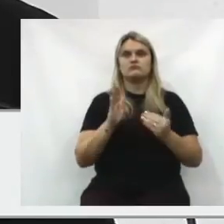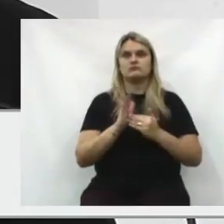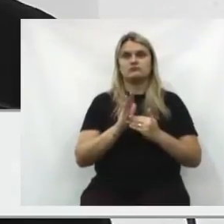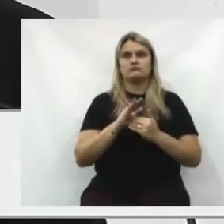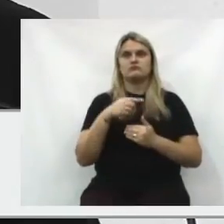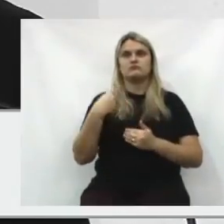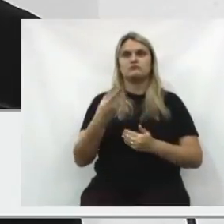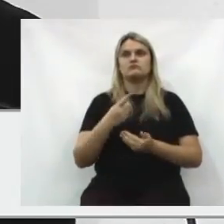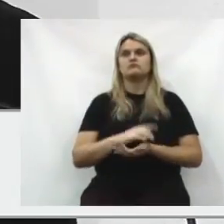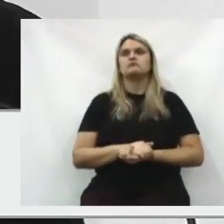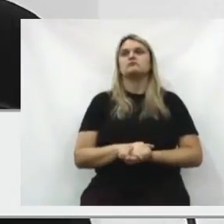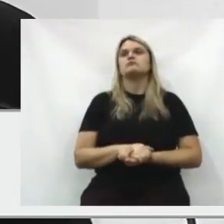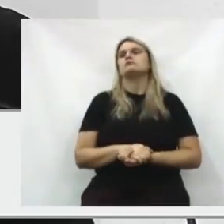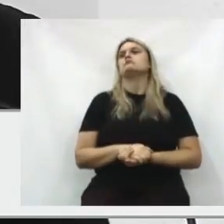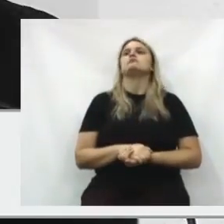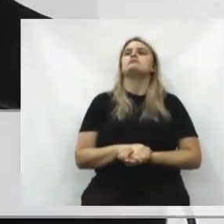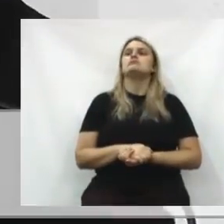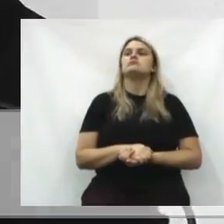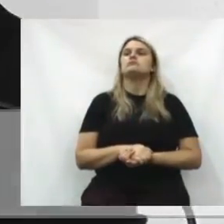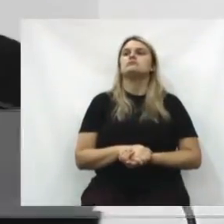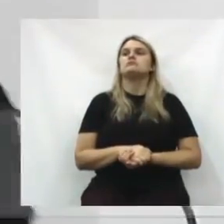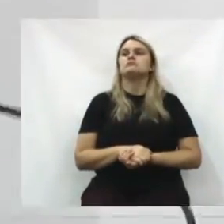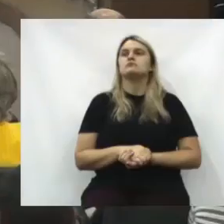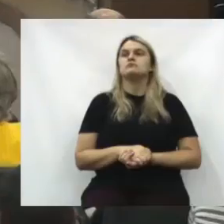noite. Até a próxima.